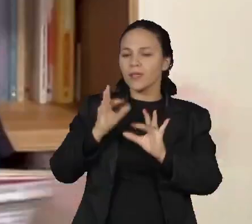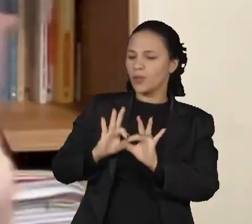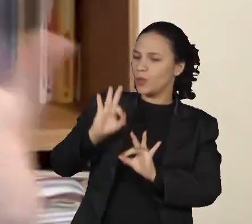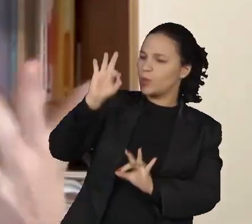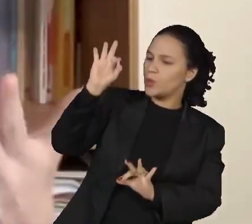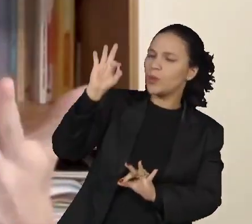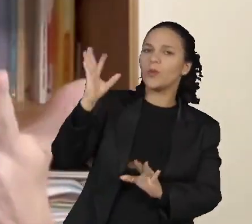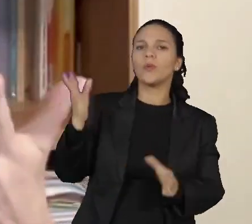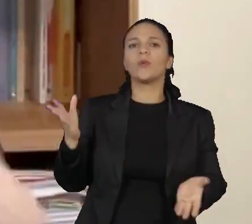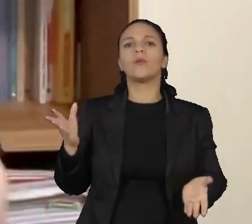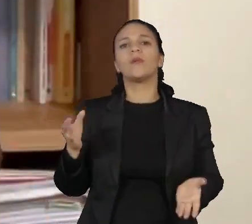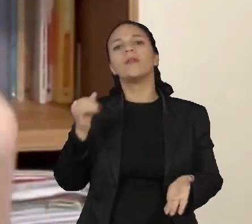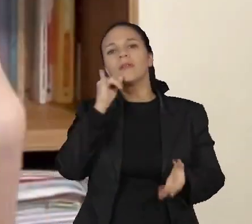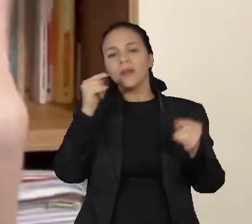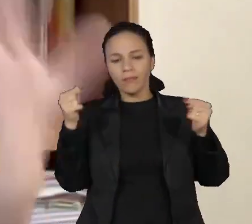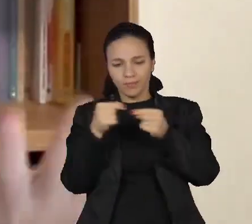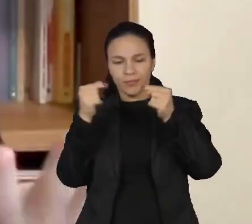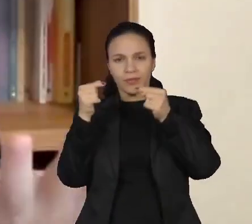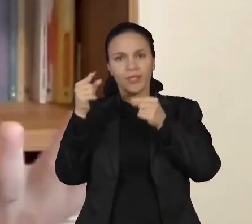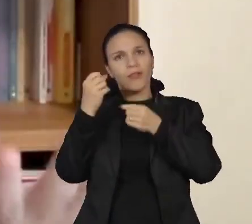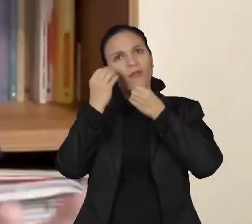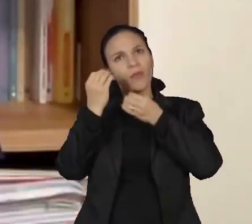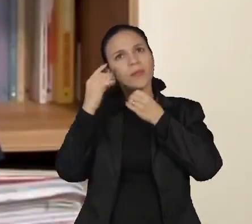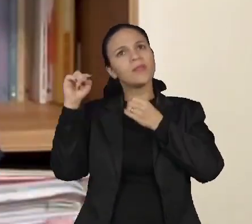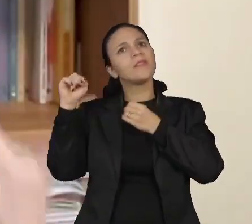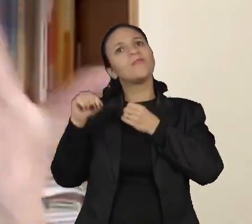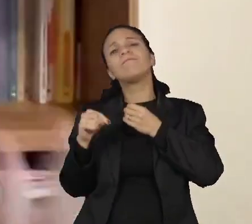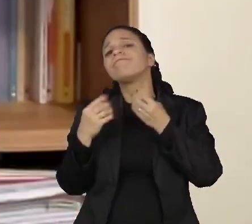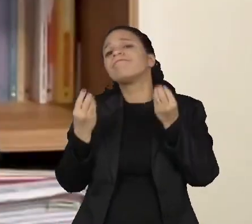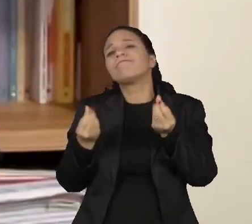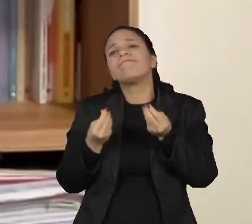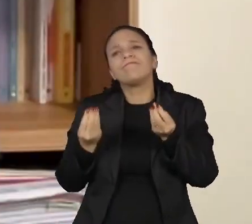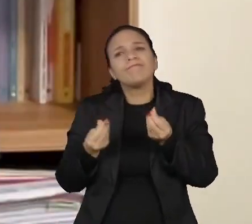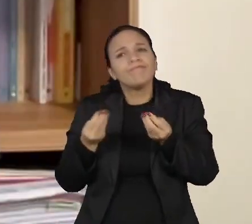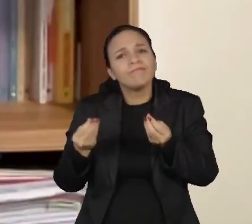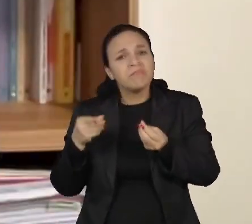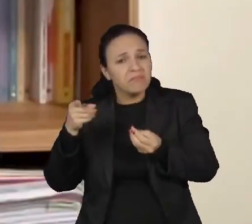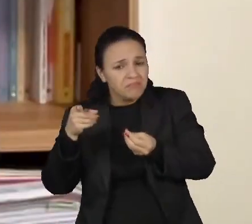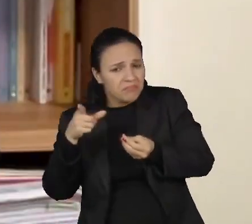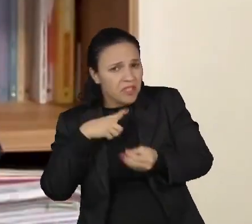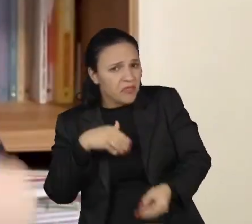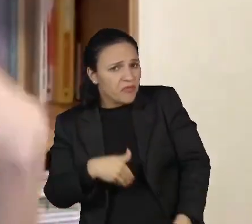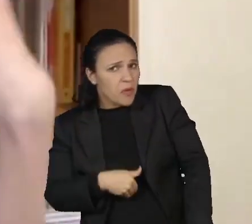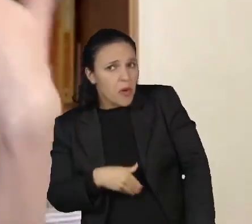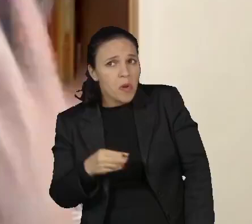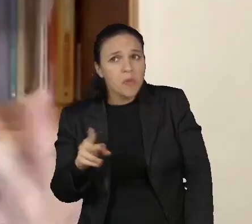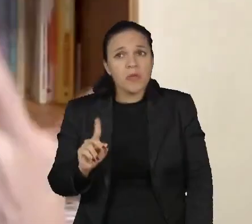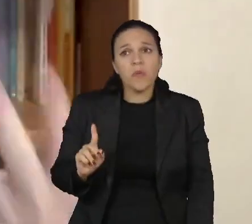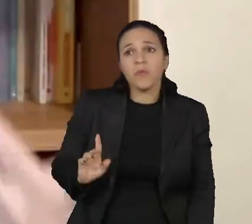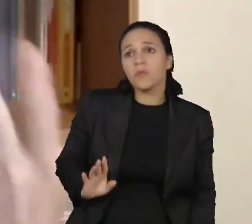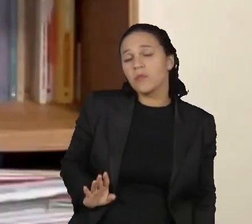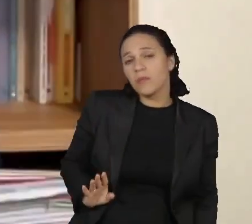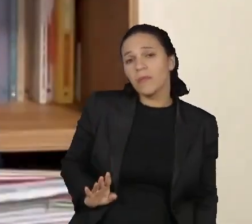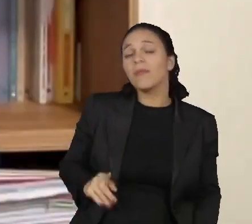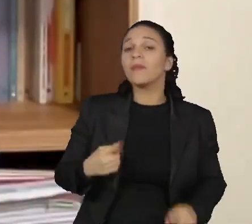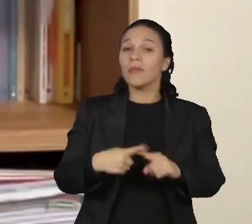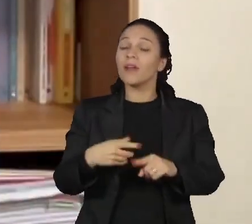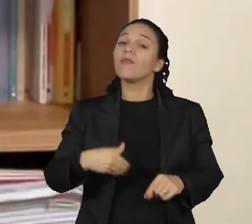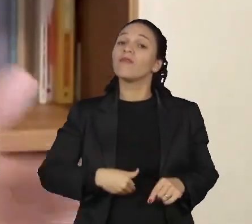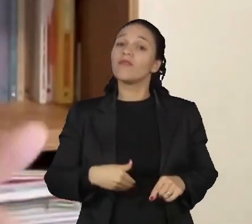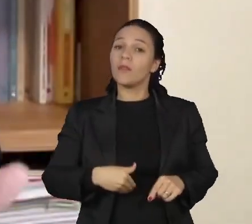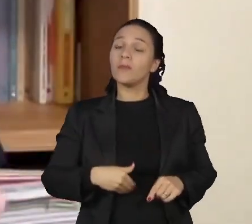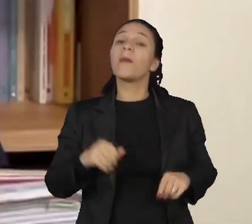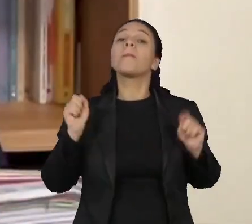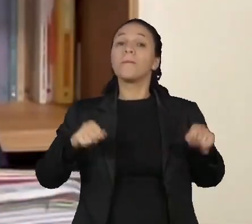altura, a relação entre esses dois dados, ela não diz mais para a gente se a pessoa está com fome ou não, porque fome pode conviver